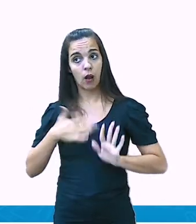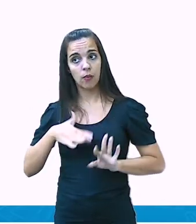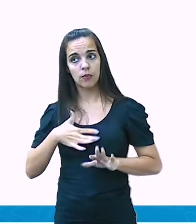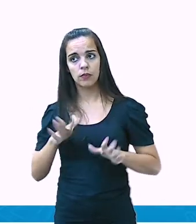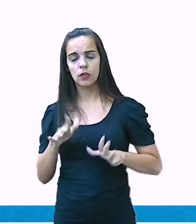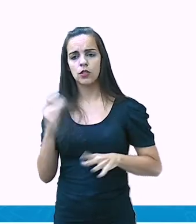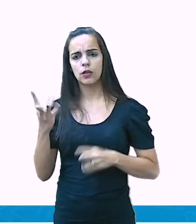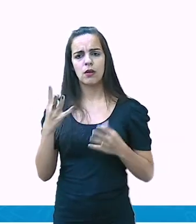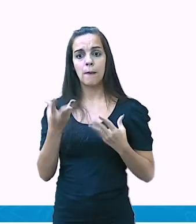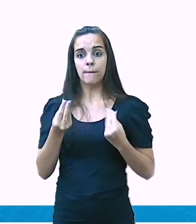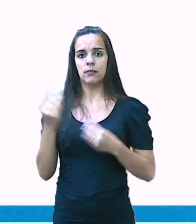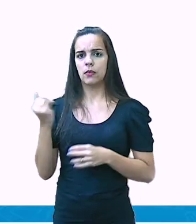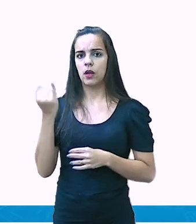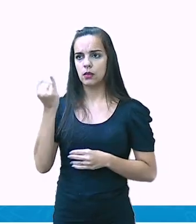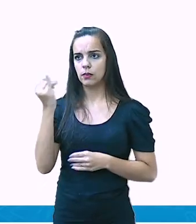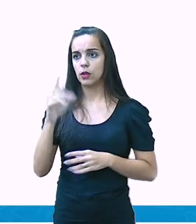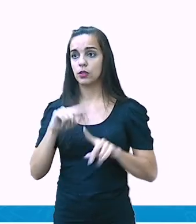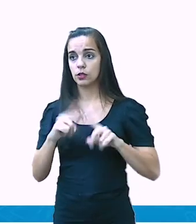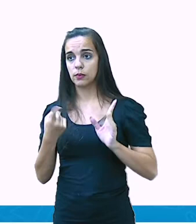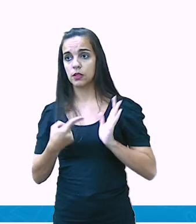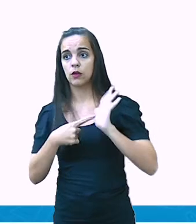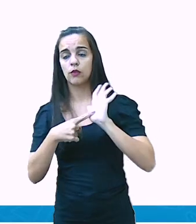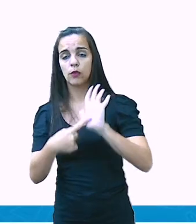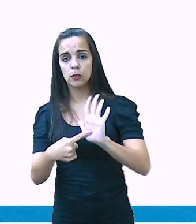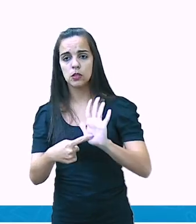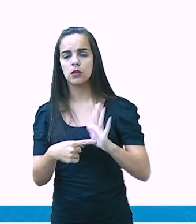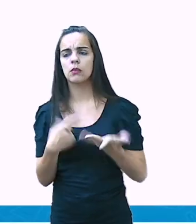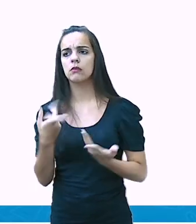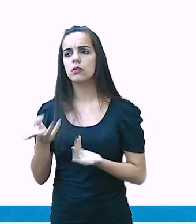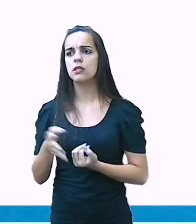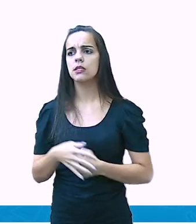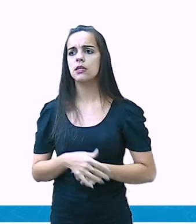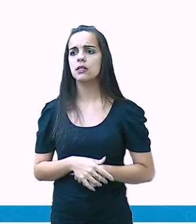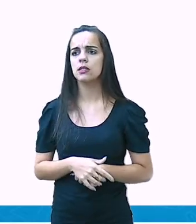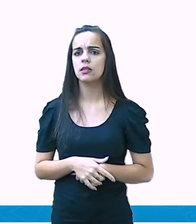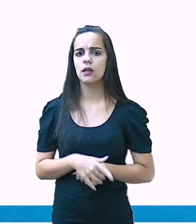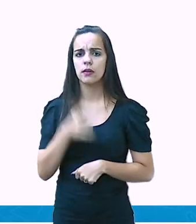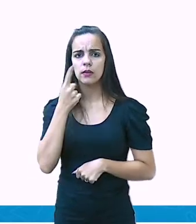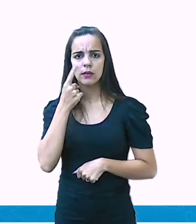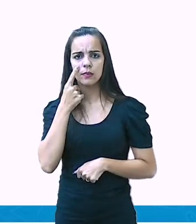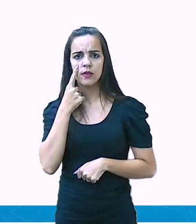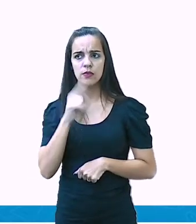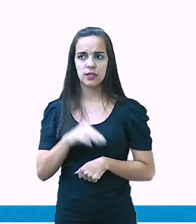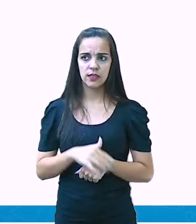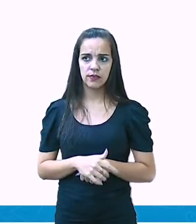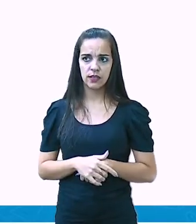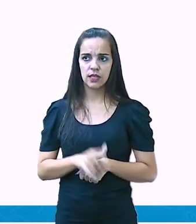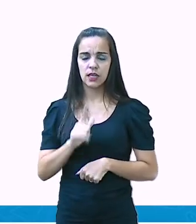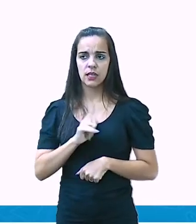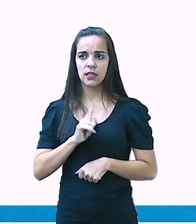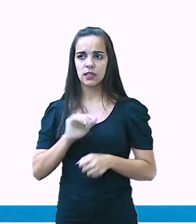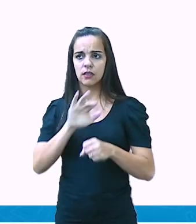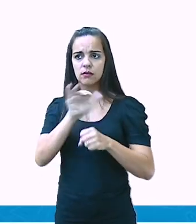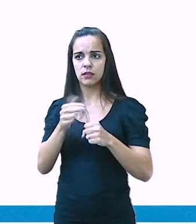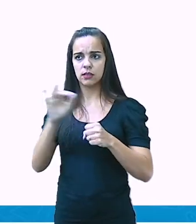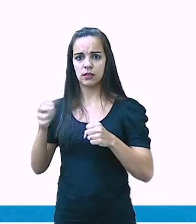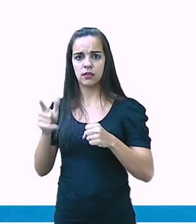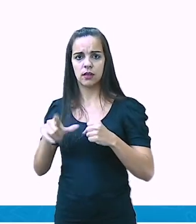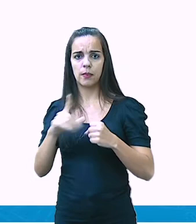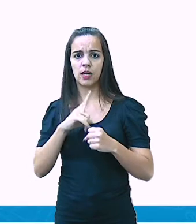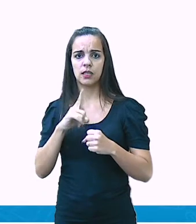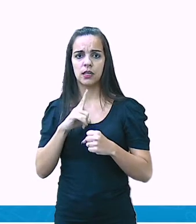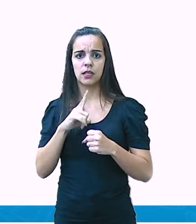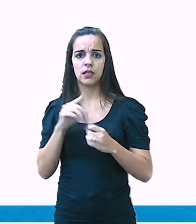mais importante para a nossa representação. Temos aqui 2 elétrons, 8 elétrons